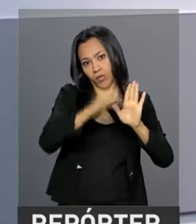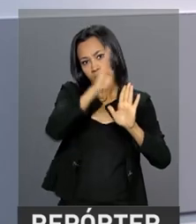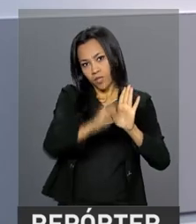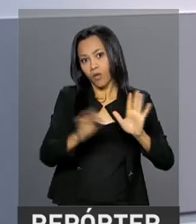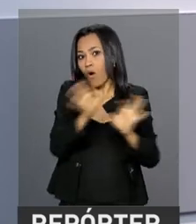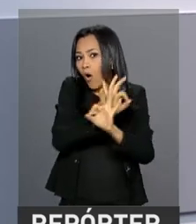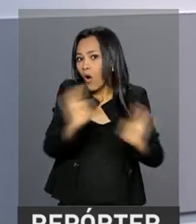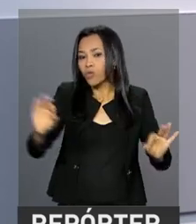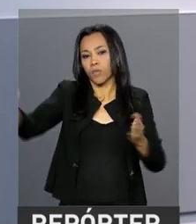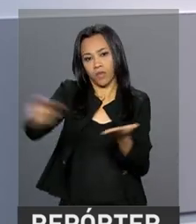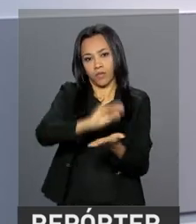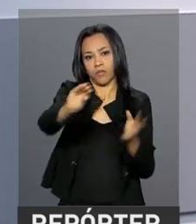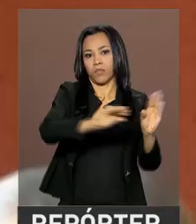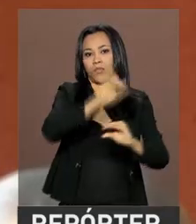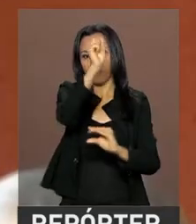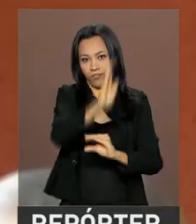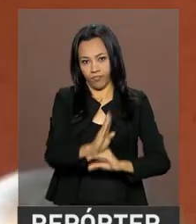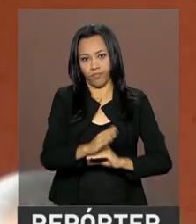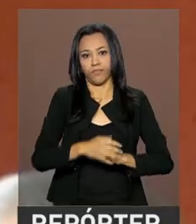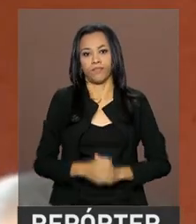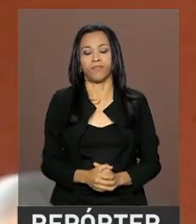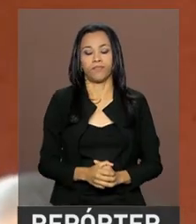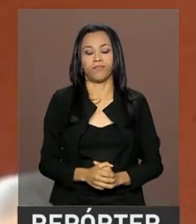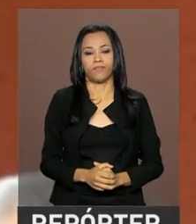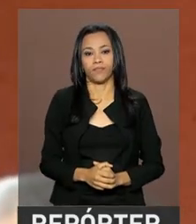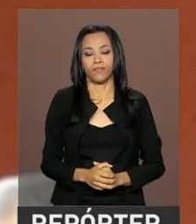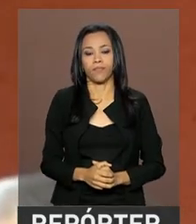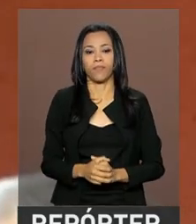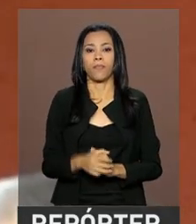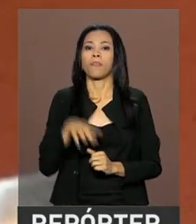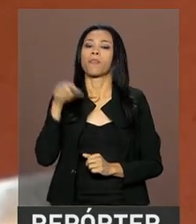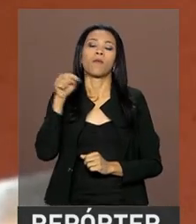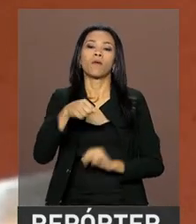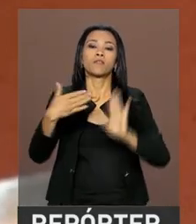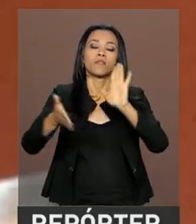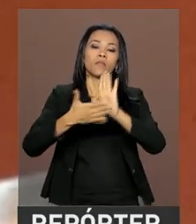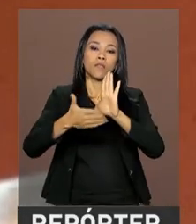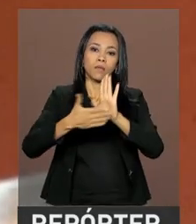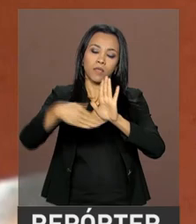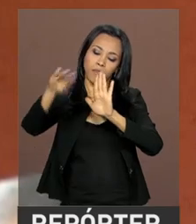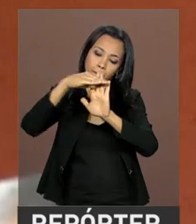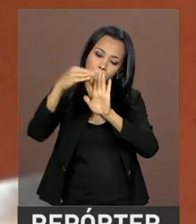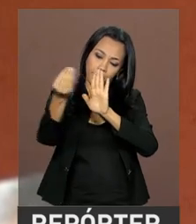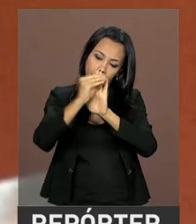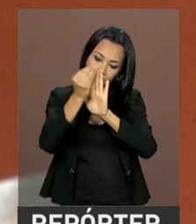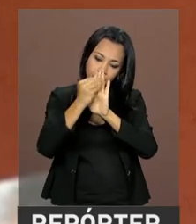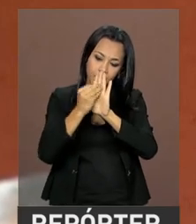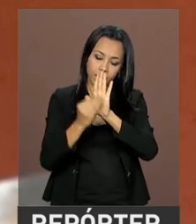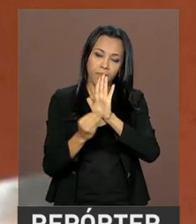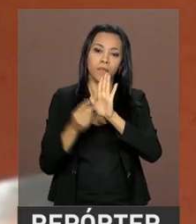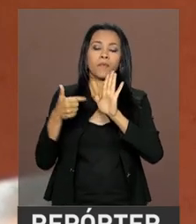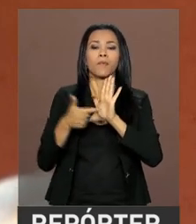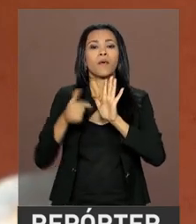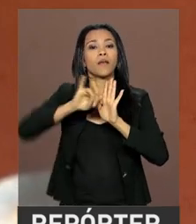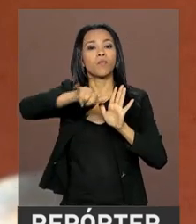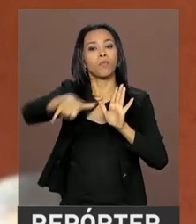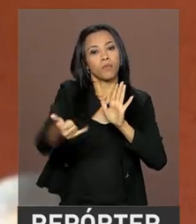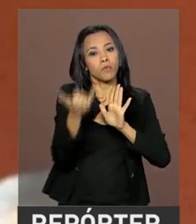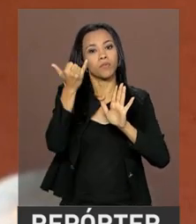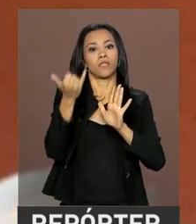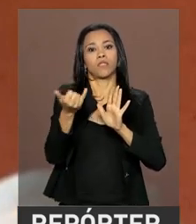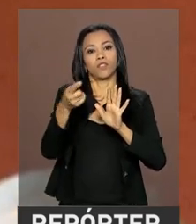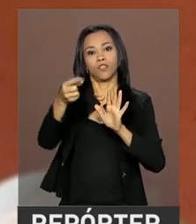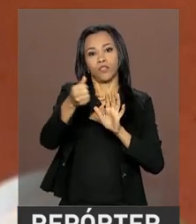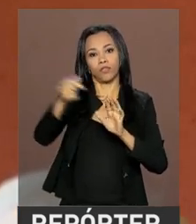receber investimentos com estas medidas eu quero dizer que as oportunidades de investimento